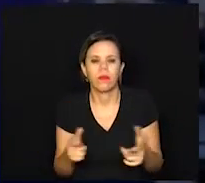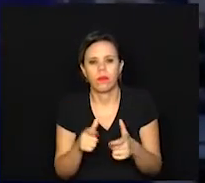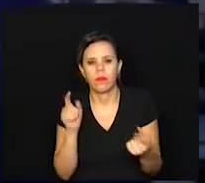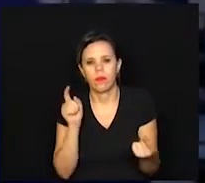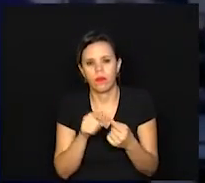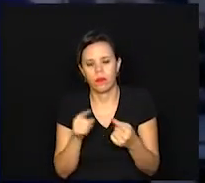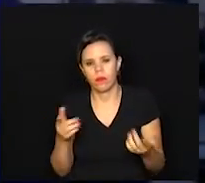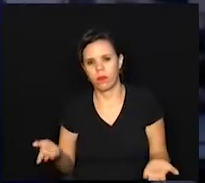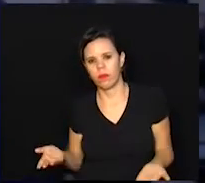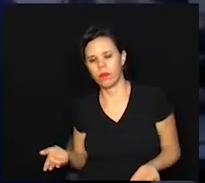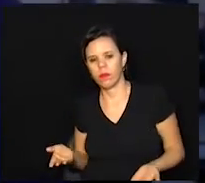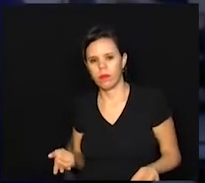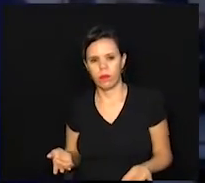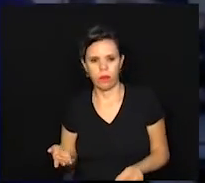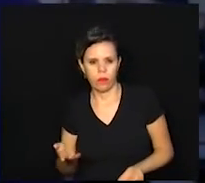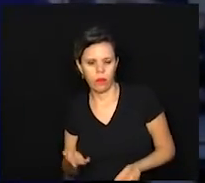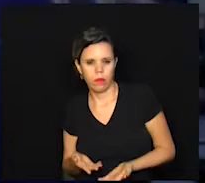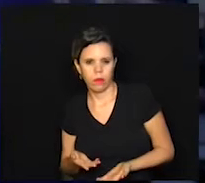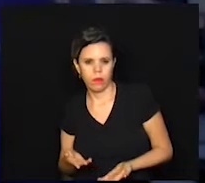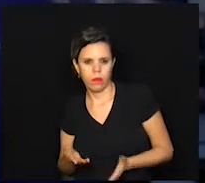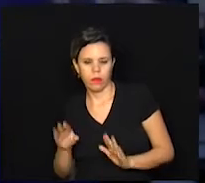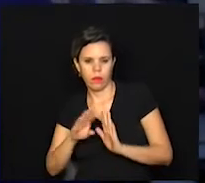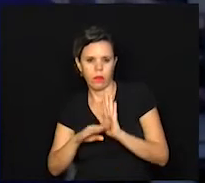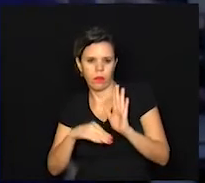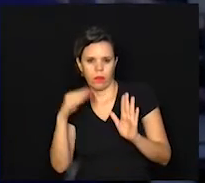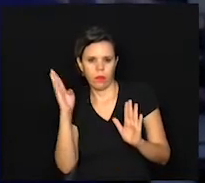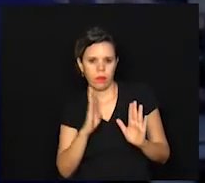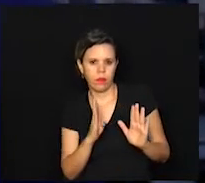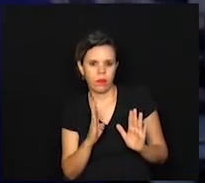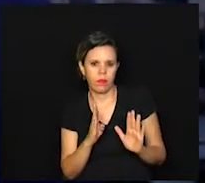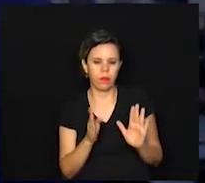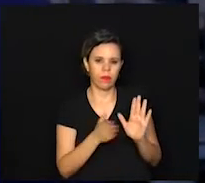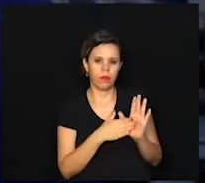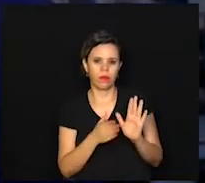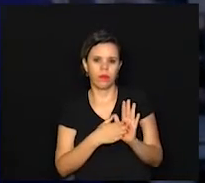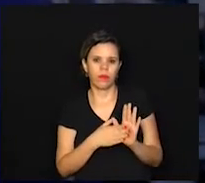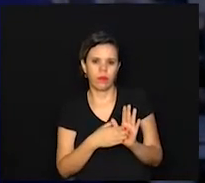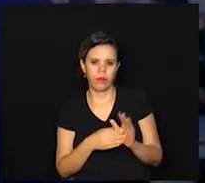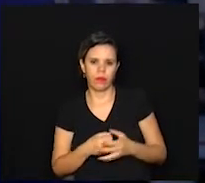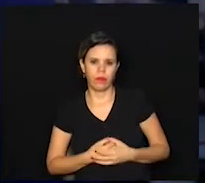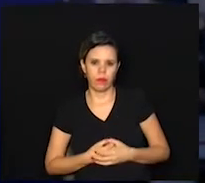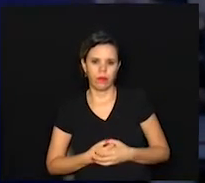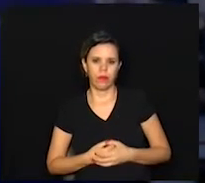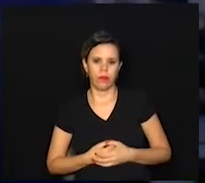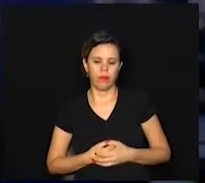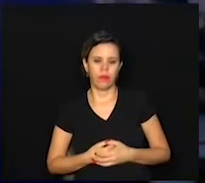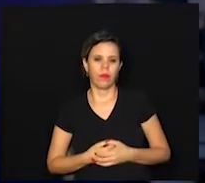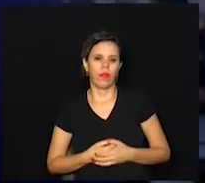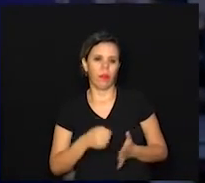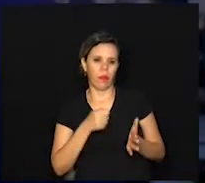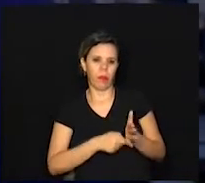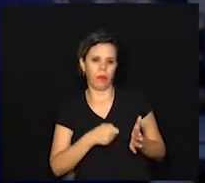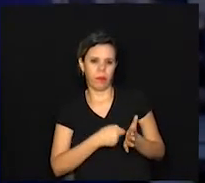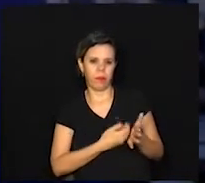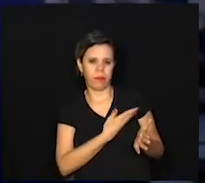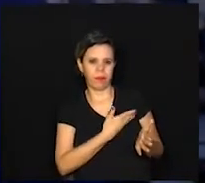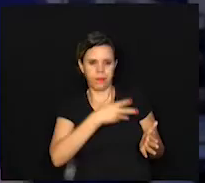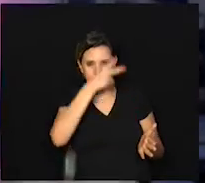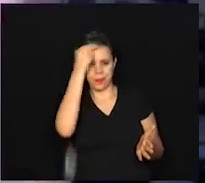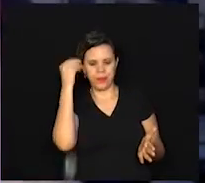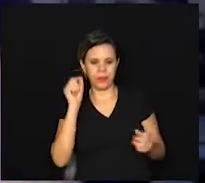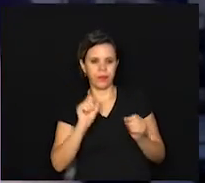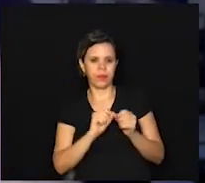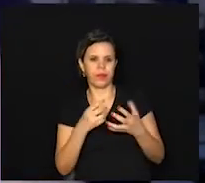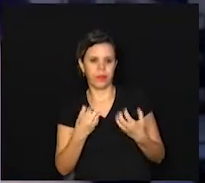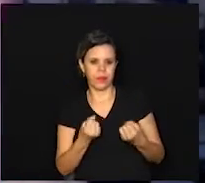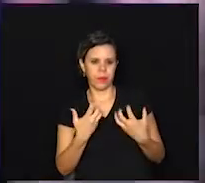objetivo do Programa Nacional? É propor, né, políticas públicas, e quem vai executar as políticas